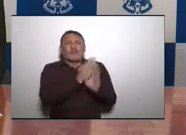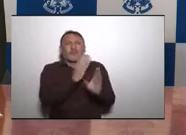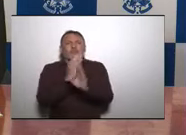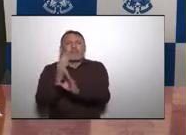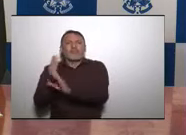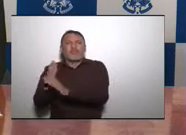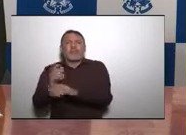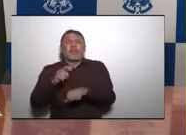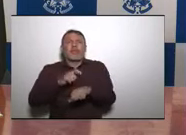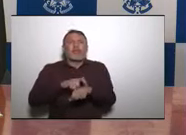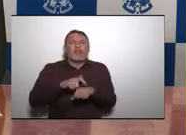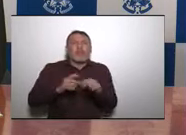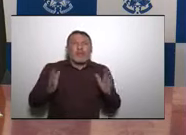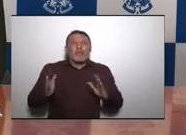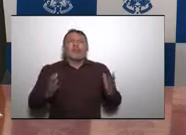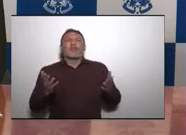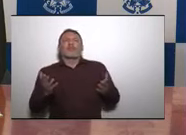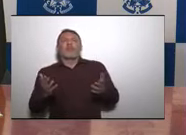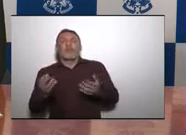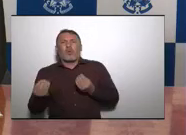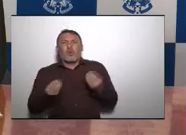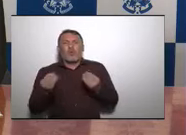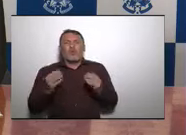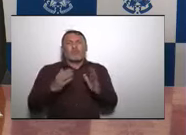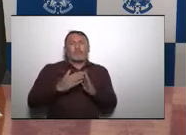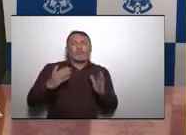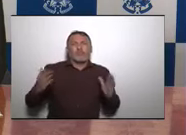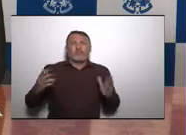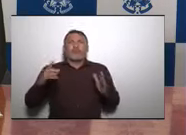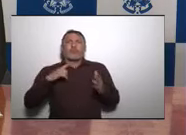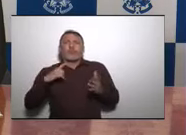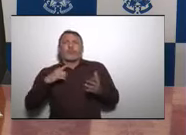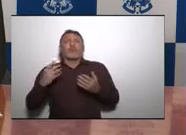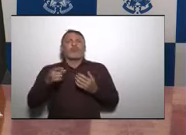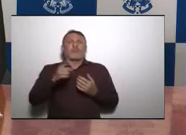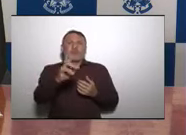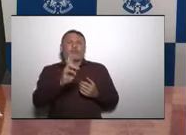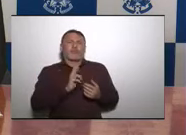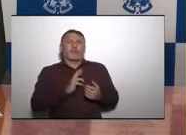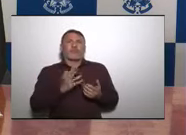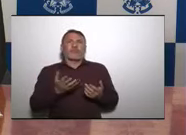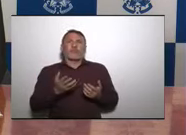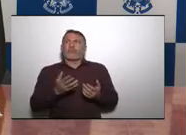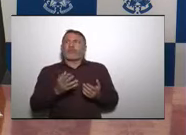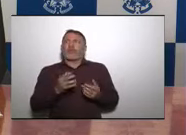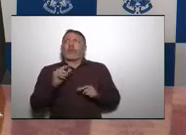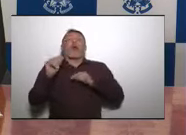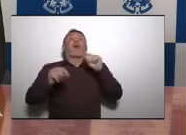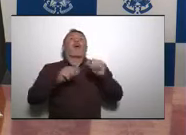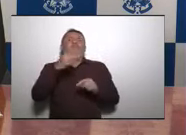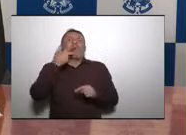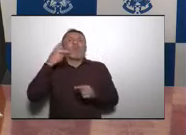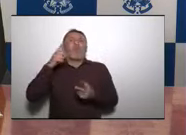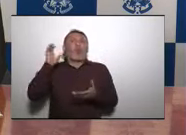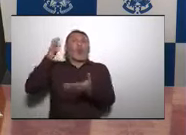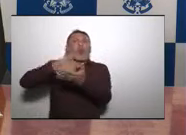É verdade. E por força maior acabou não chegando. Deus sabe qual força maior que é, mas não